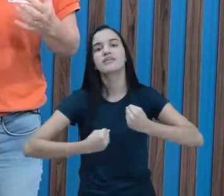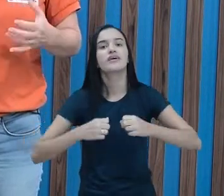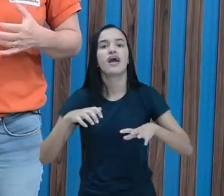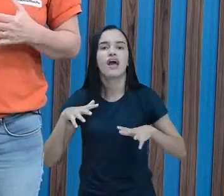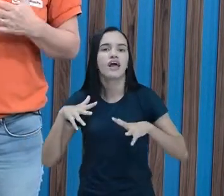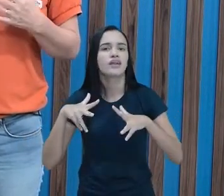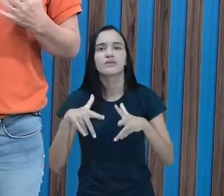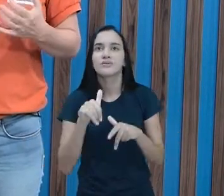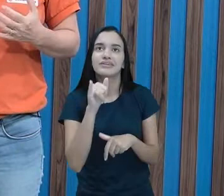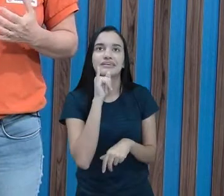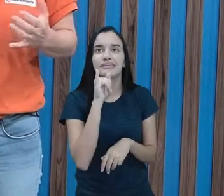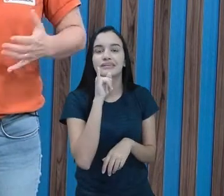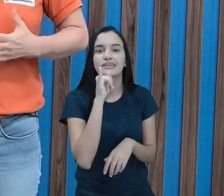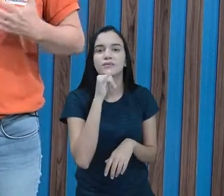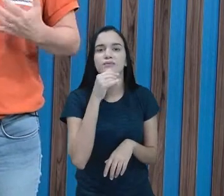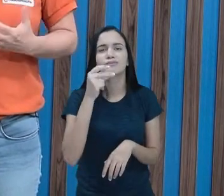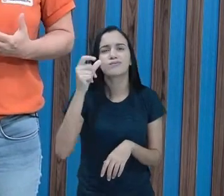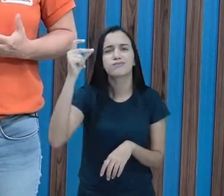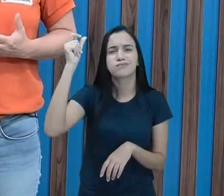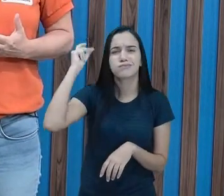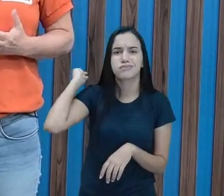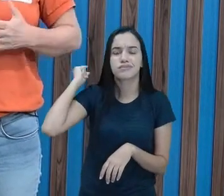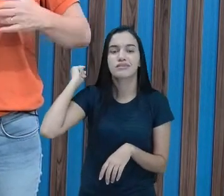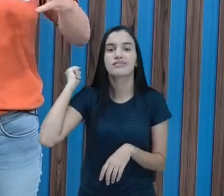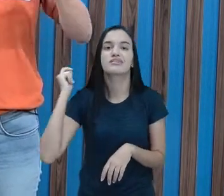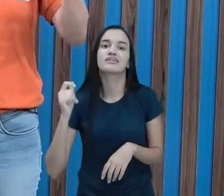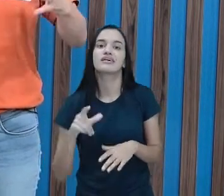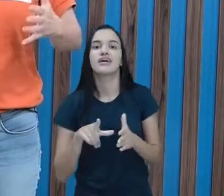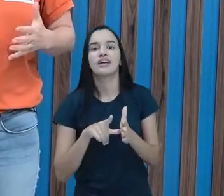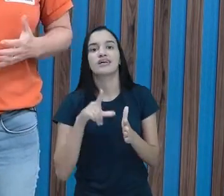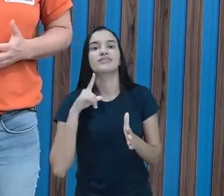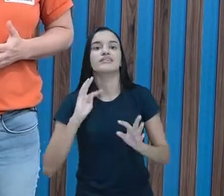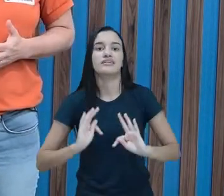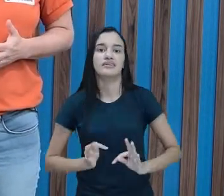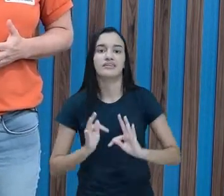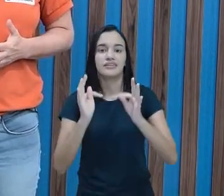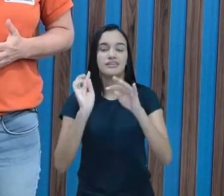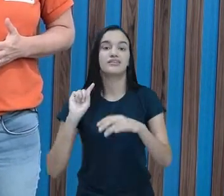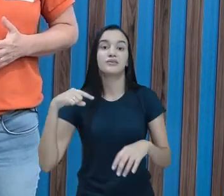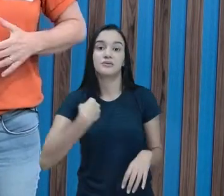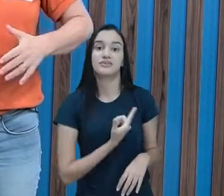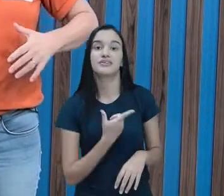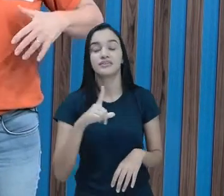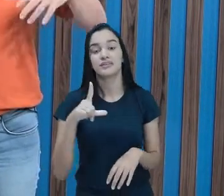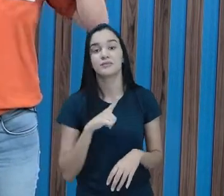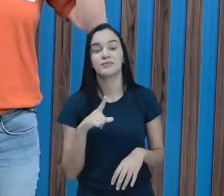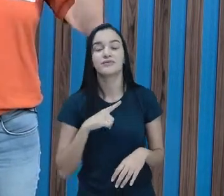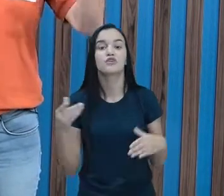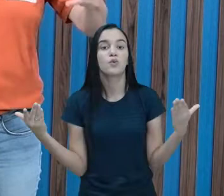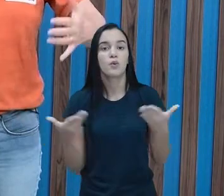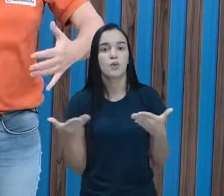assim, vamos dizer, antigo mesmo, antes de toda essa tecnologia que nós temos hoje. Então,